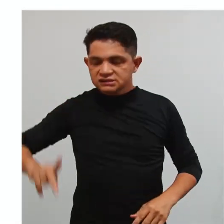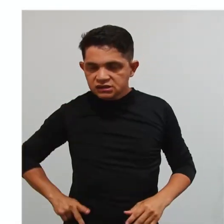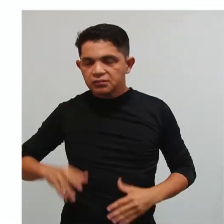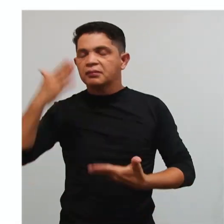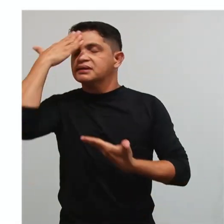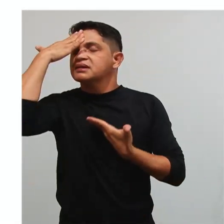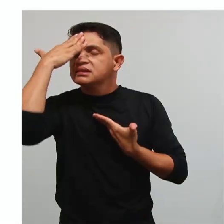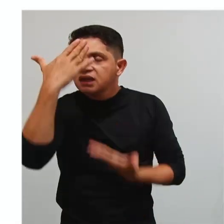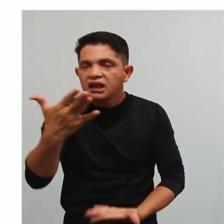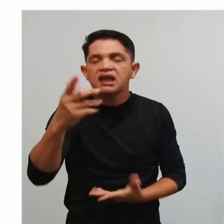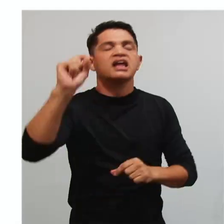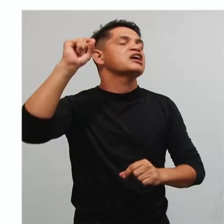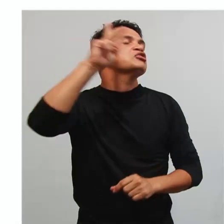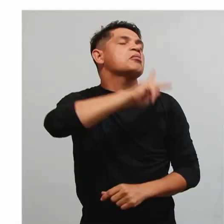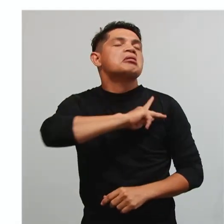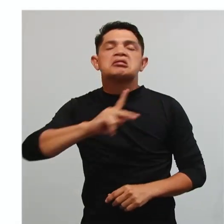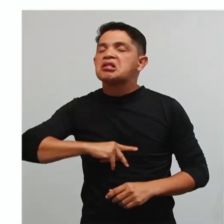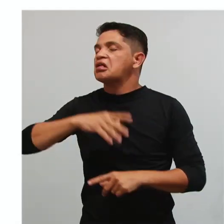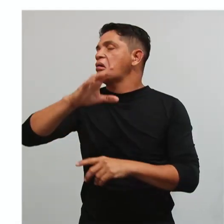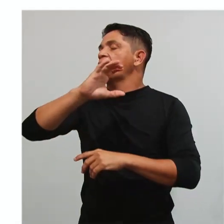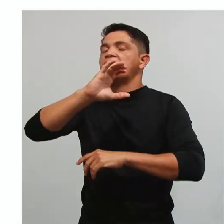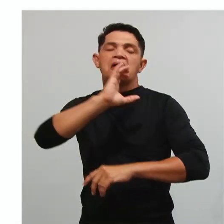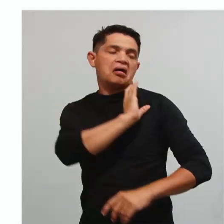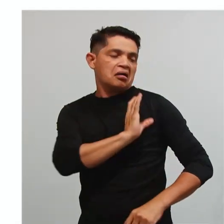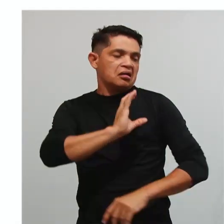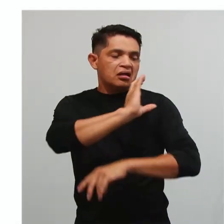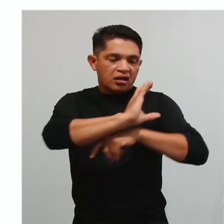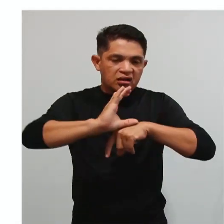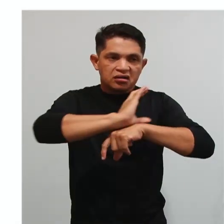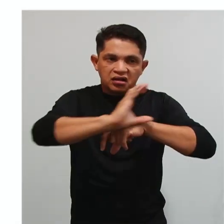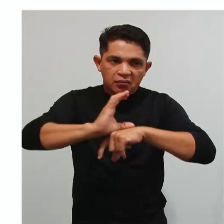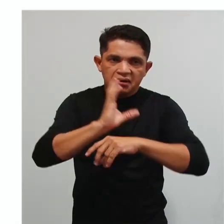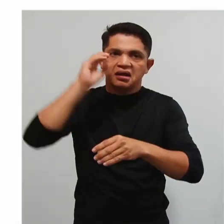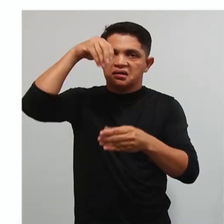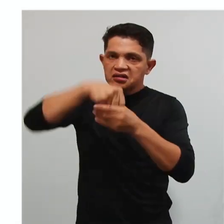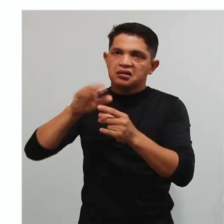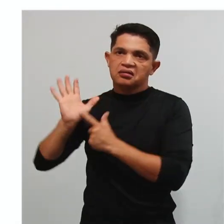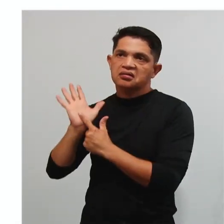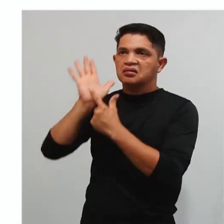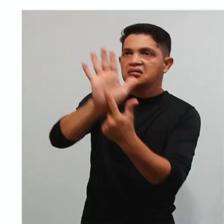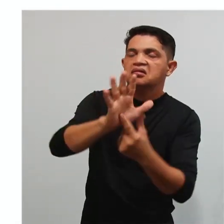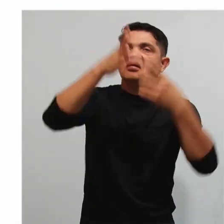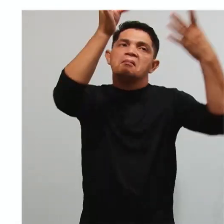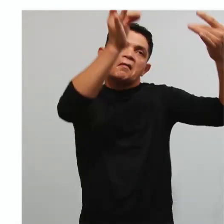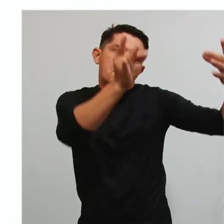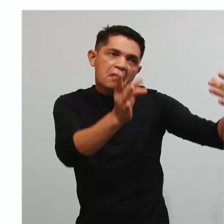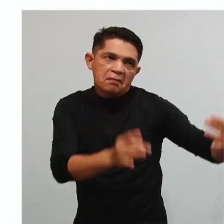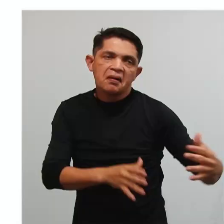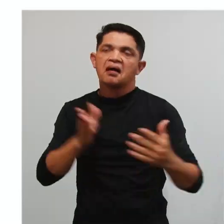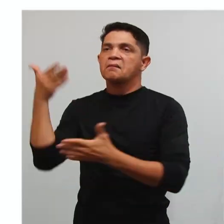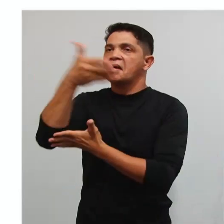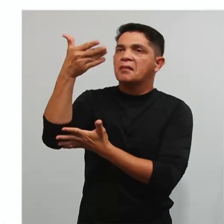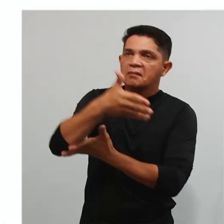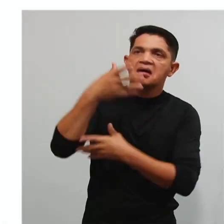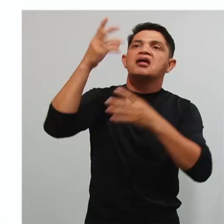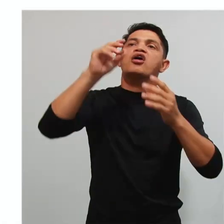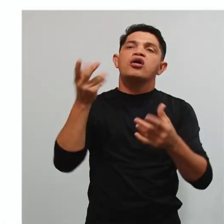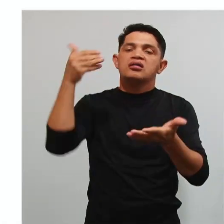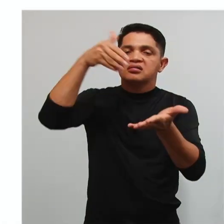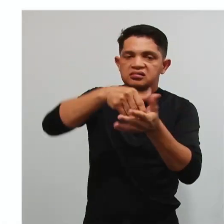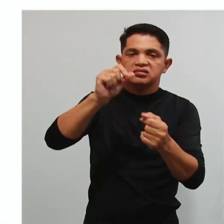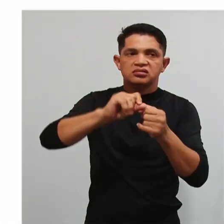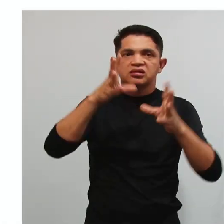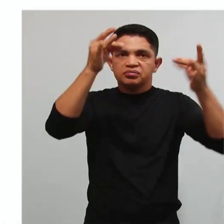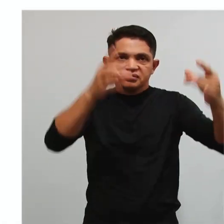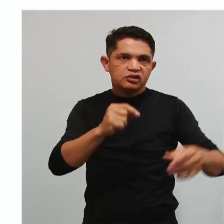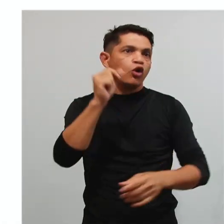agradeceu a presença de todos e encerrou a sessão, do qual, para constar, eu, fulaninho de tal, lavrei a ata que,